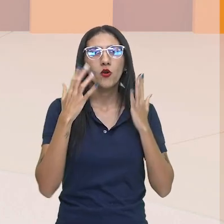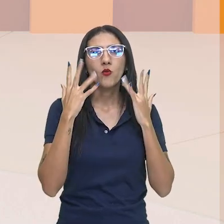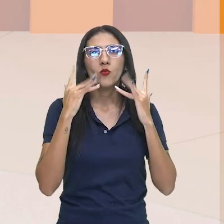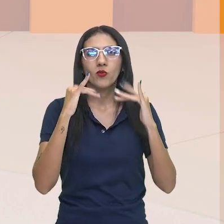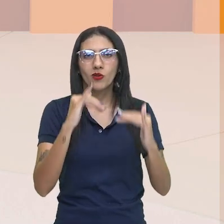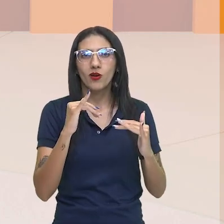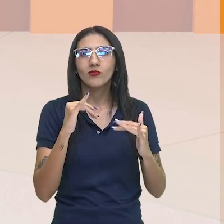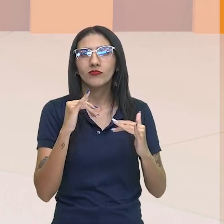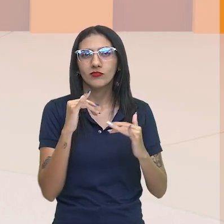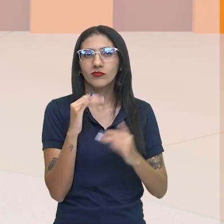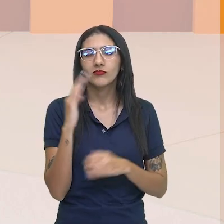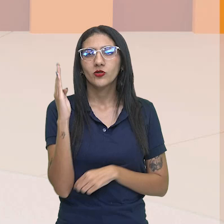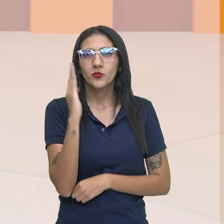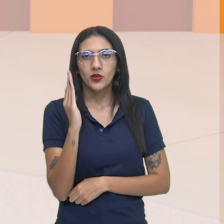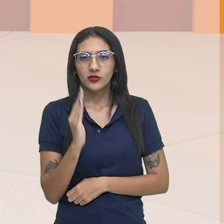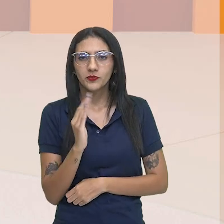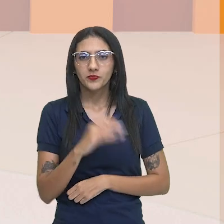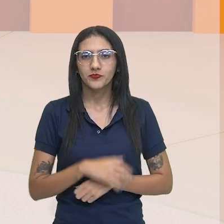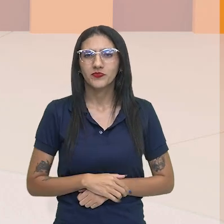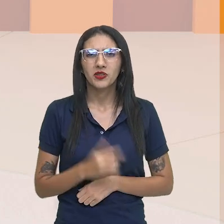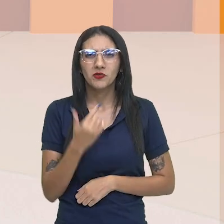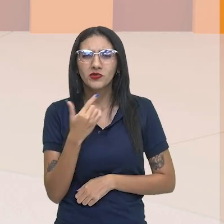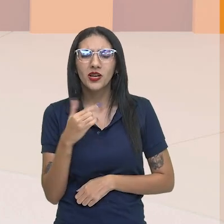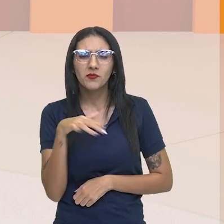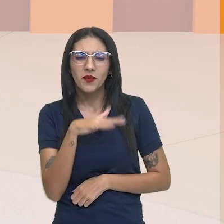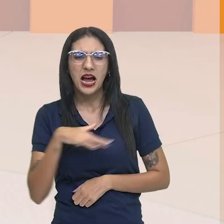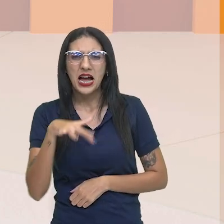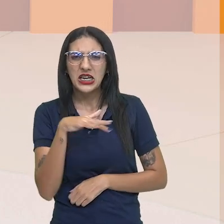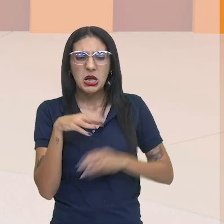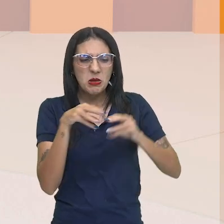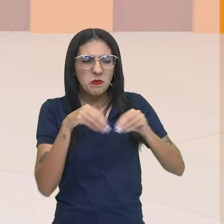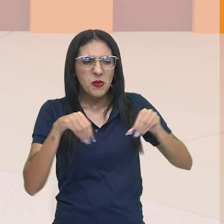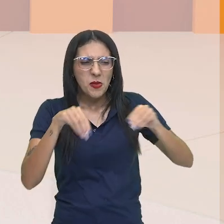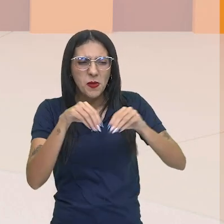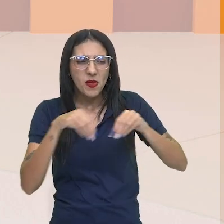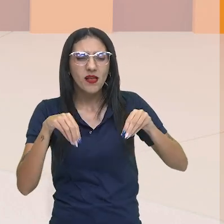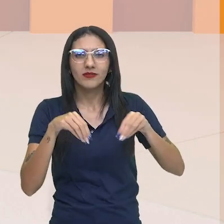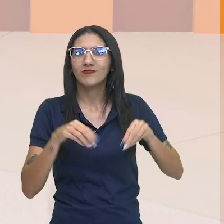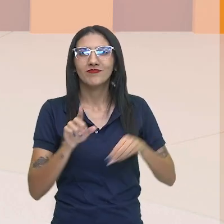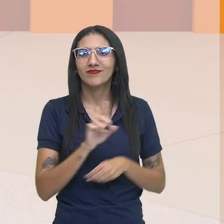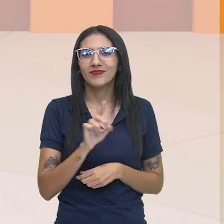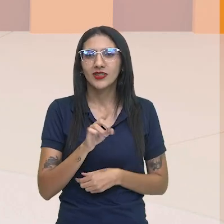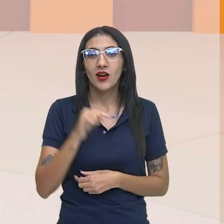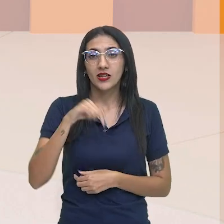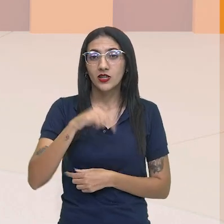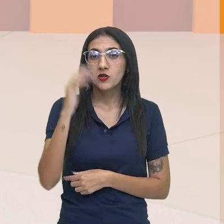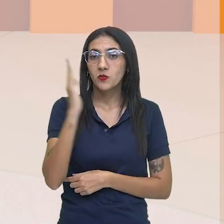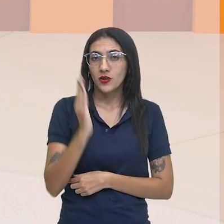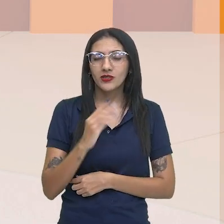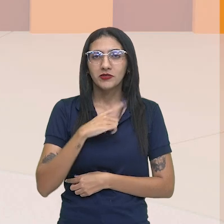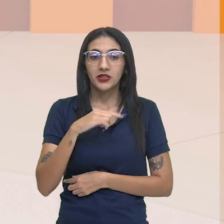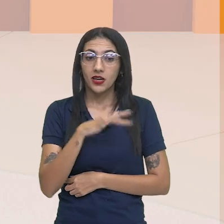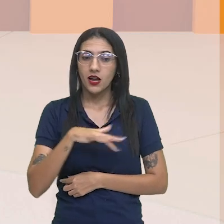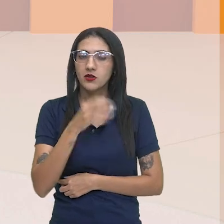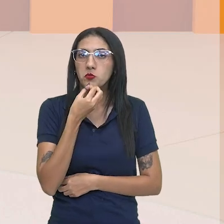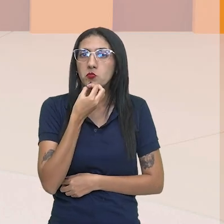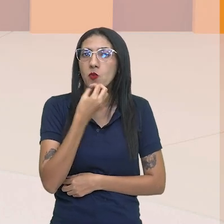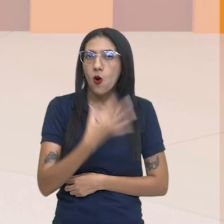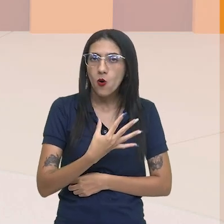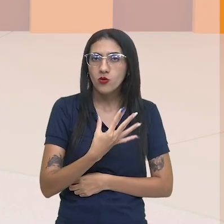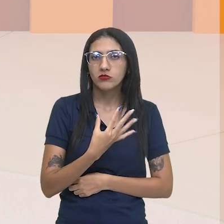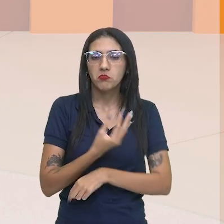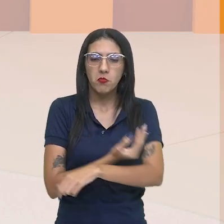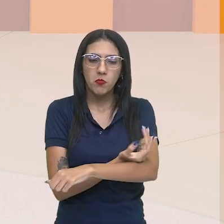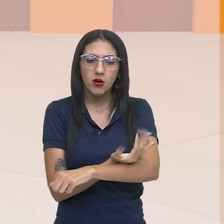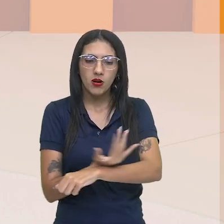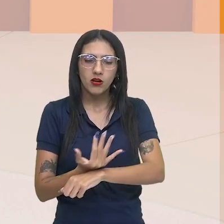né? Não é uma área desértica no território brasileiro. A maioria do território brasileiro tem áreas muito boas para o plantio, e isso